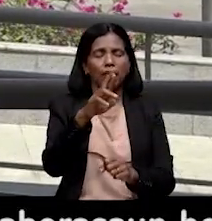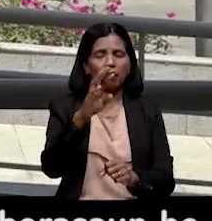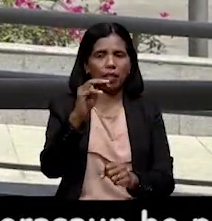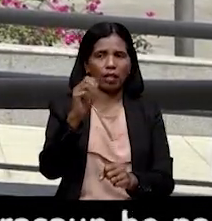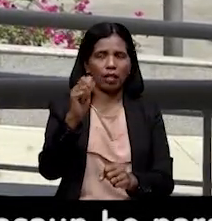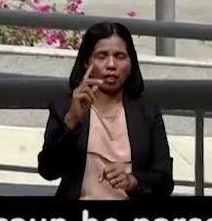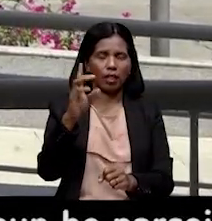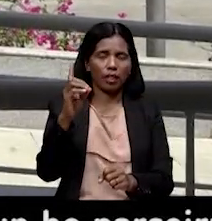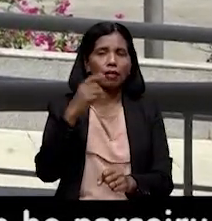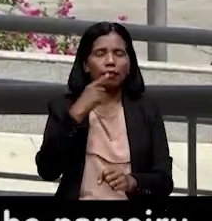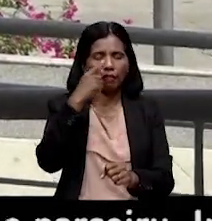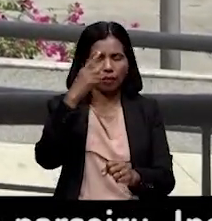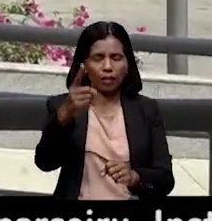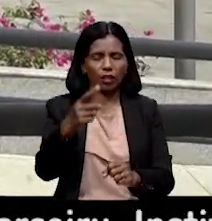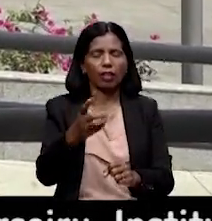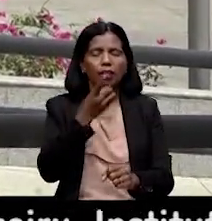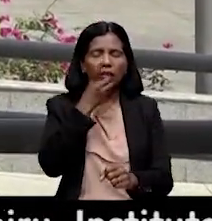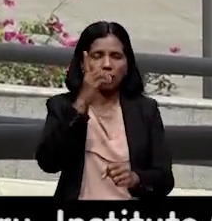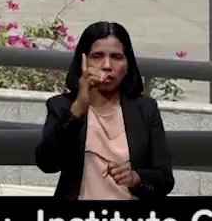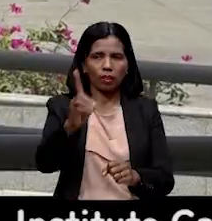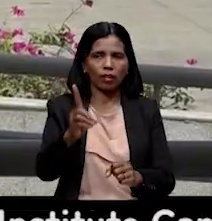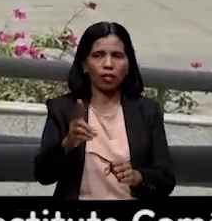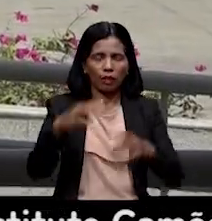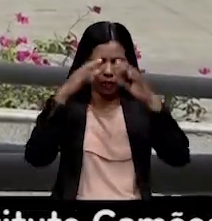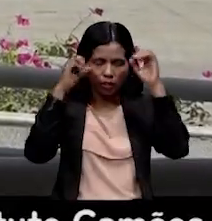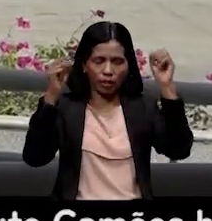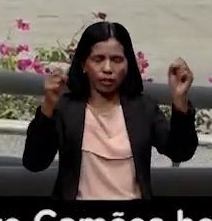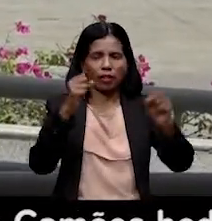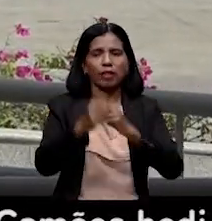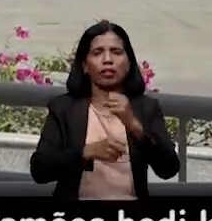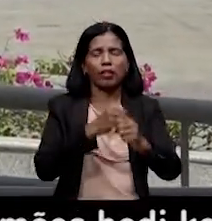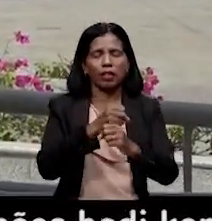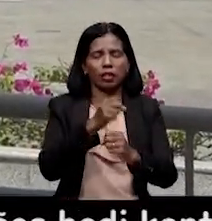na declaração da minha candidatura para Presidente da República, período de Rihundua